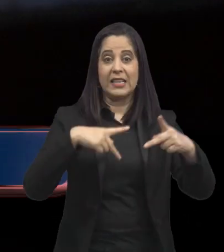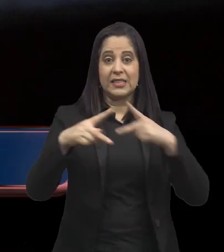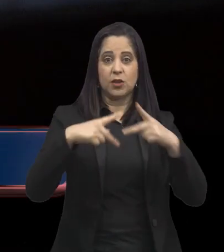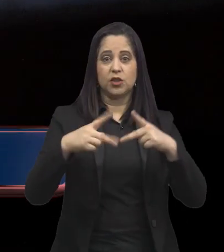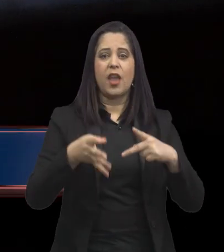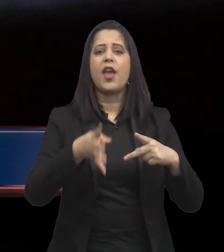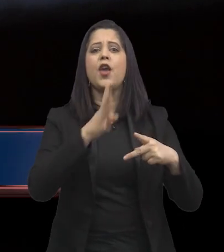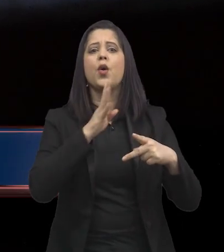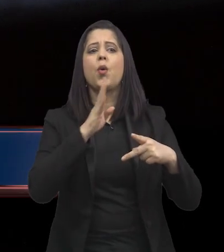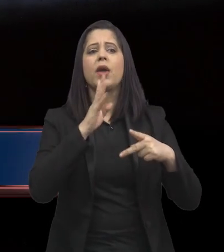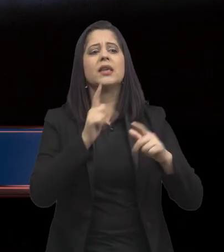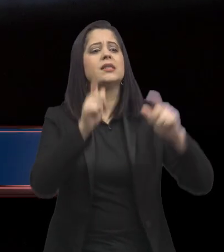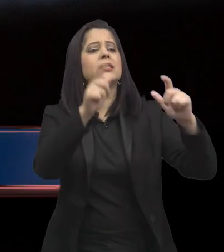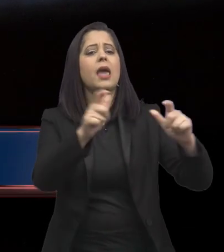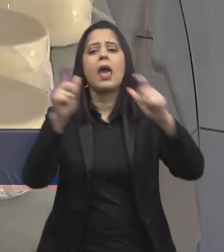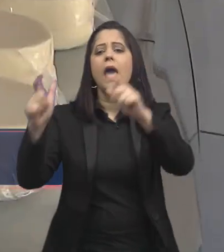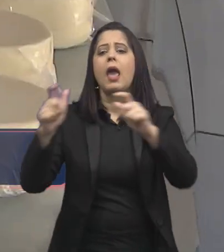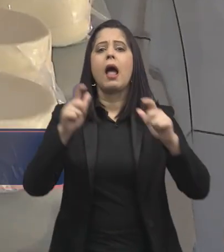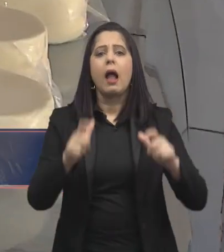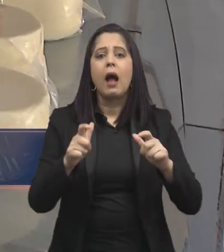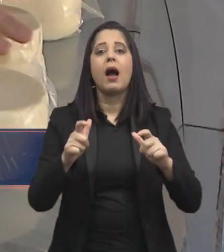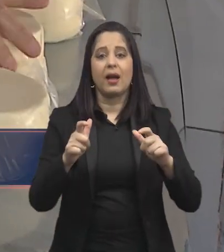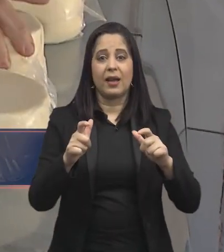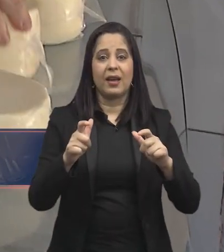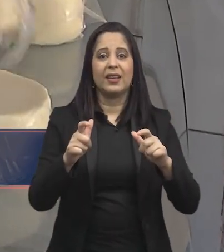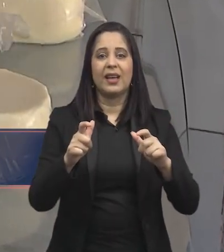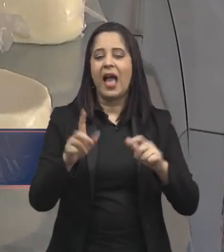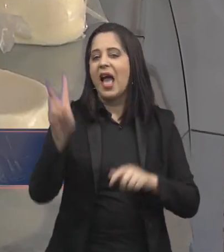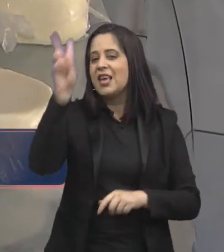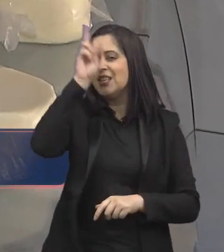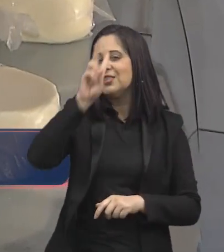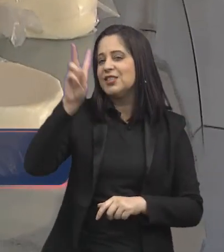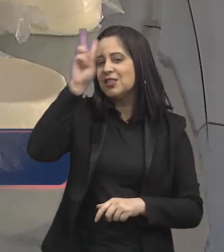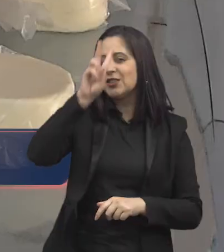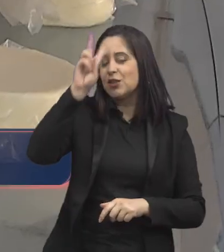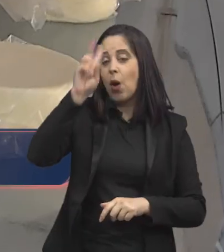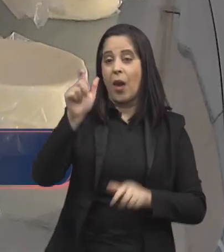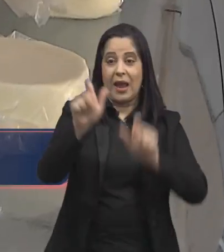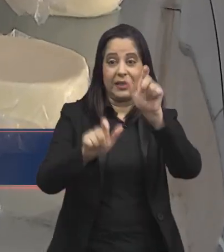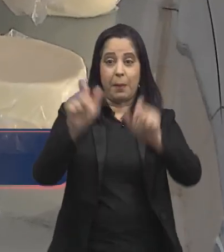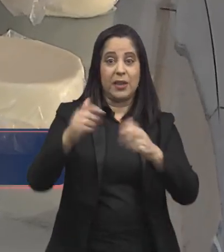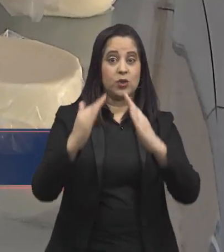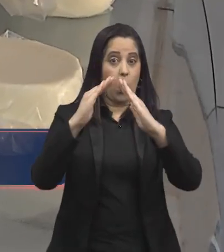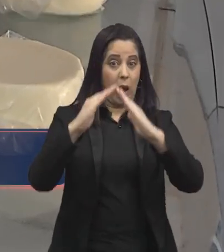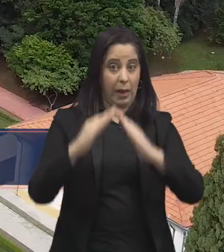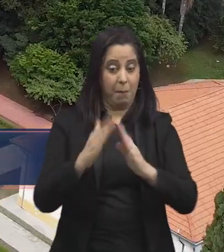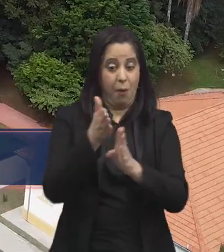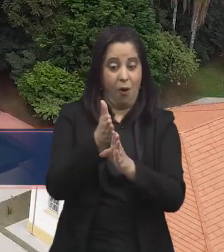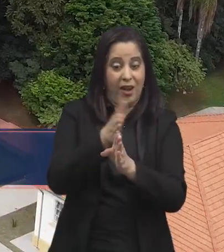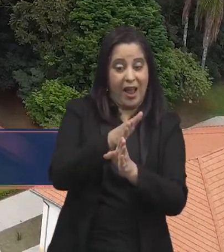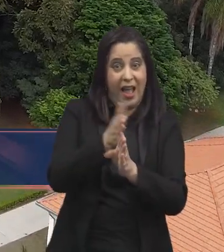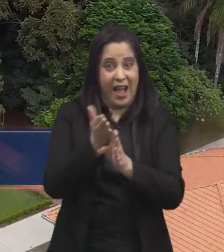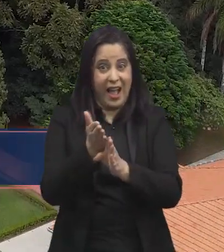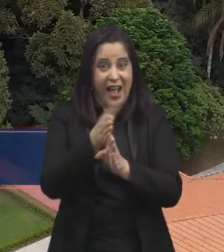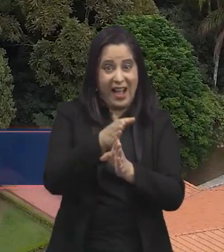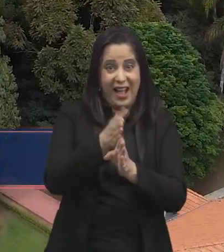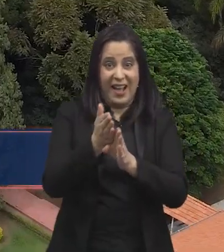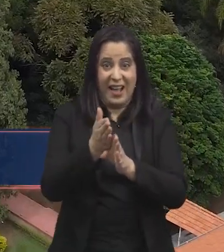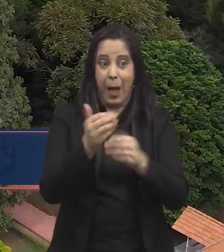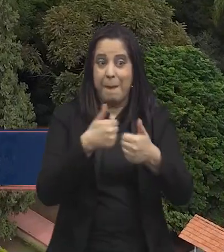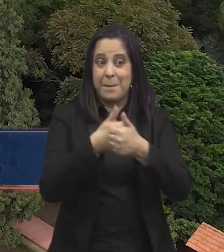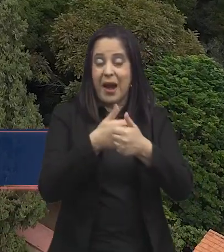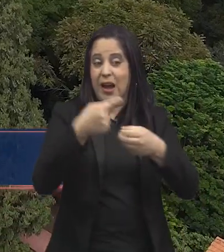os limites do nosso território. Conheça as histórias de quem vive nas divisas e o sentimento de pertencimento de